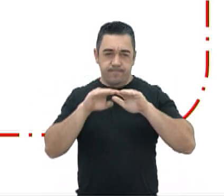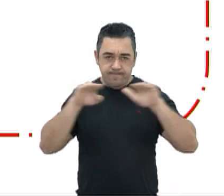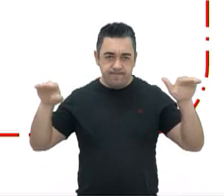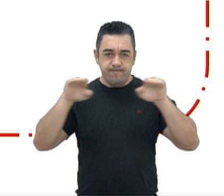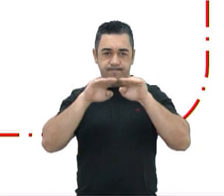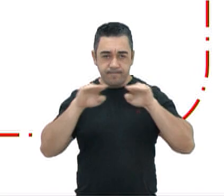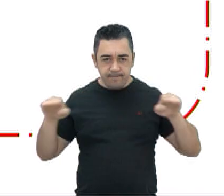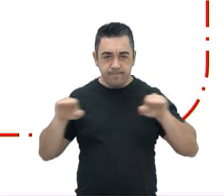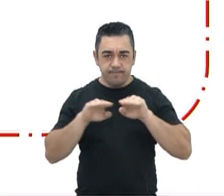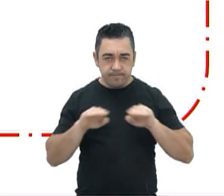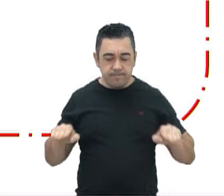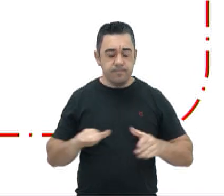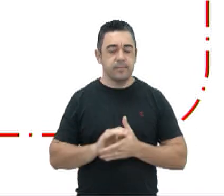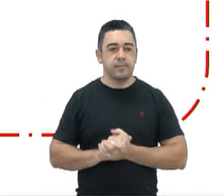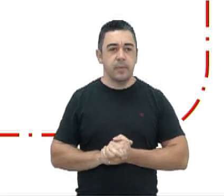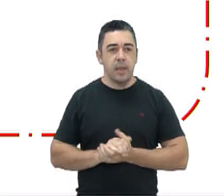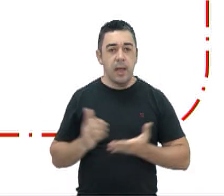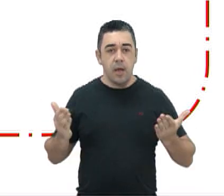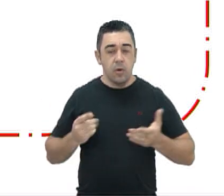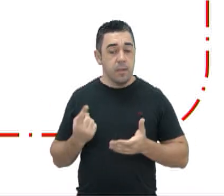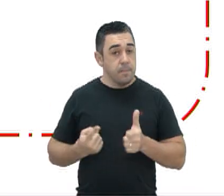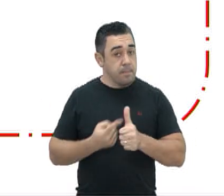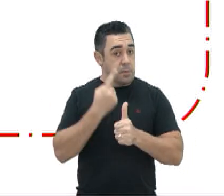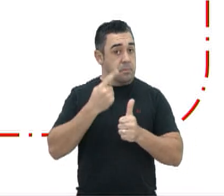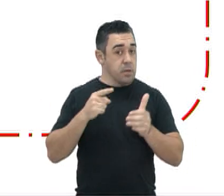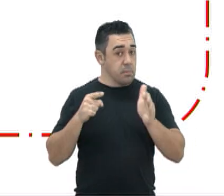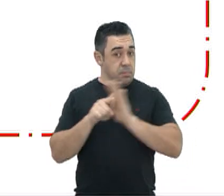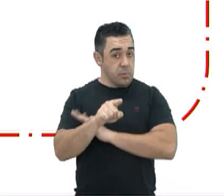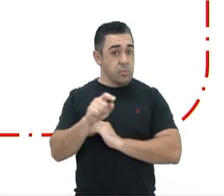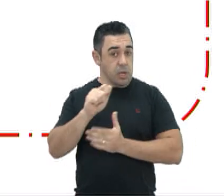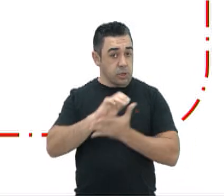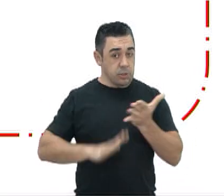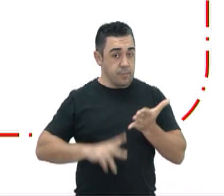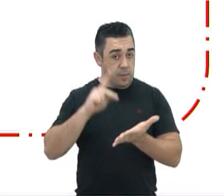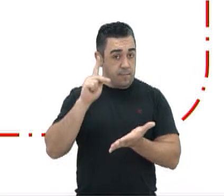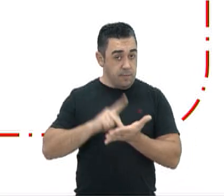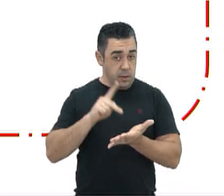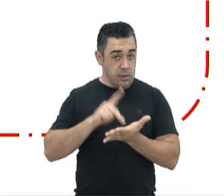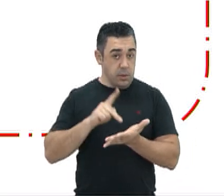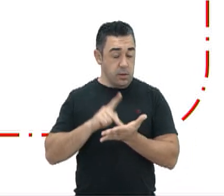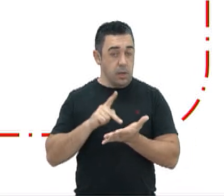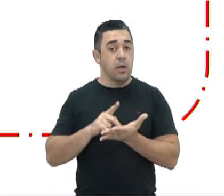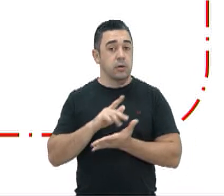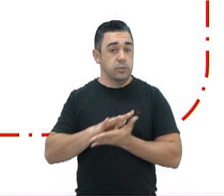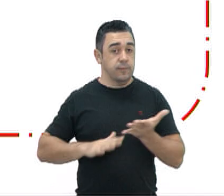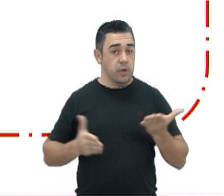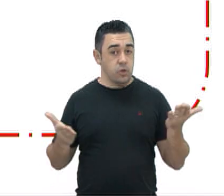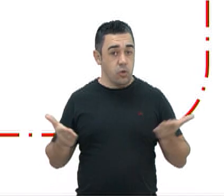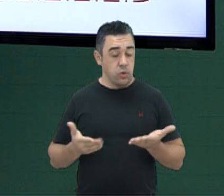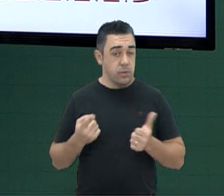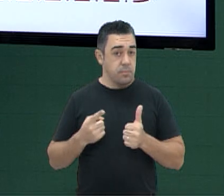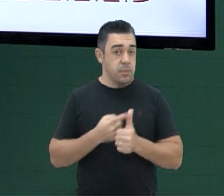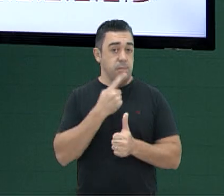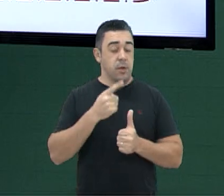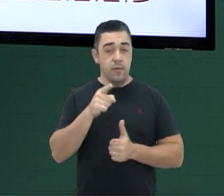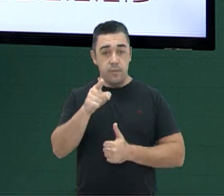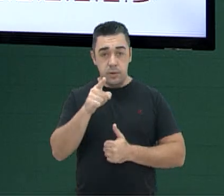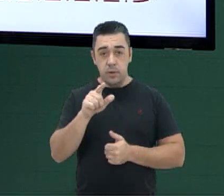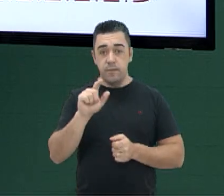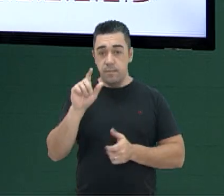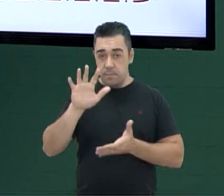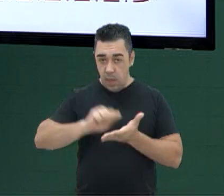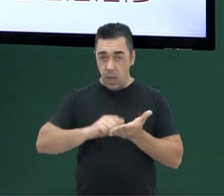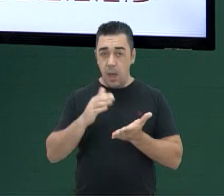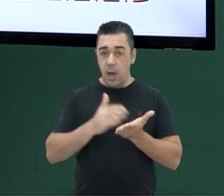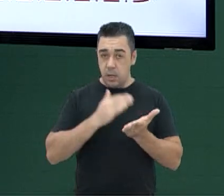linhas horizontais. E agora a gente vai para o nossa primeira atividade, nosso primeiro exercício da aula de hoje. É aquele que você vai pegar